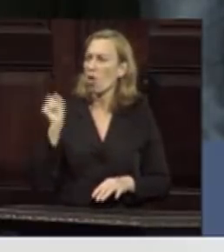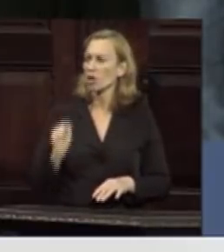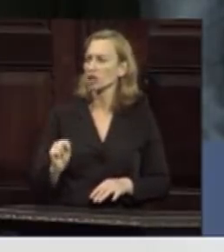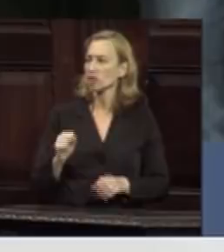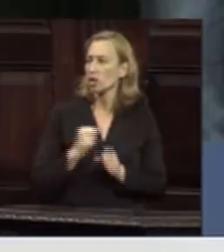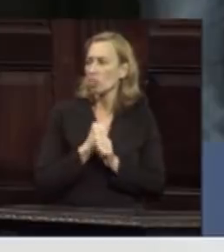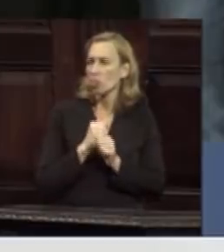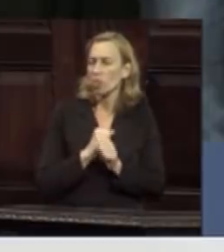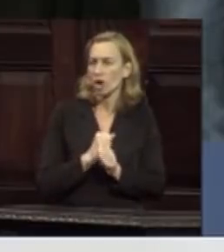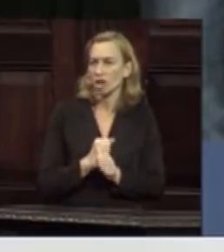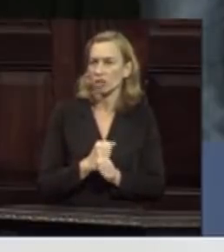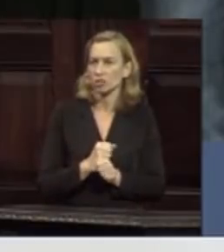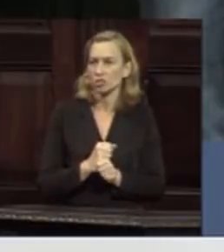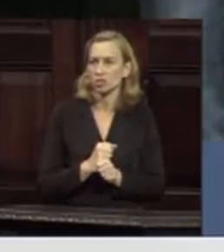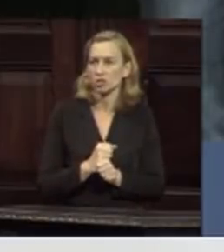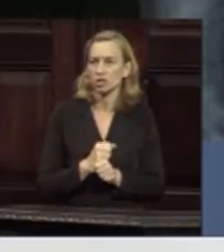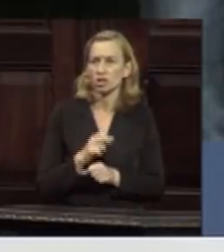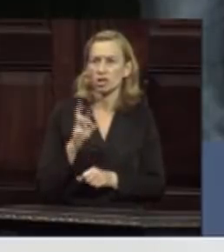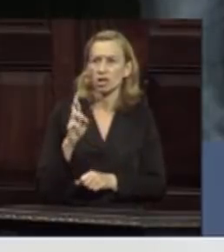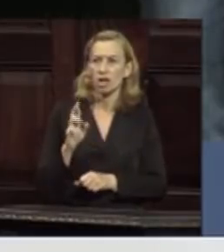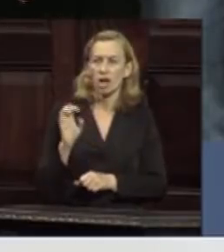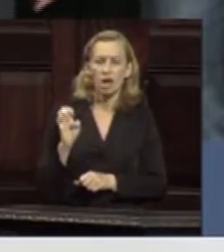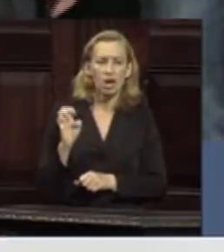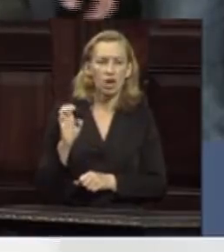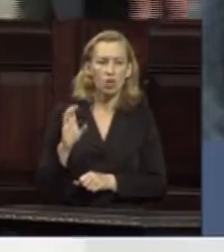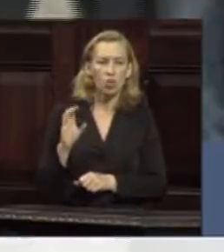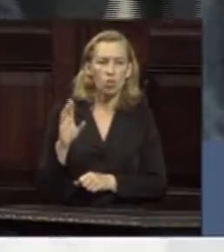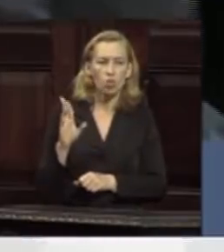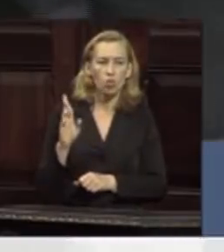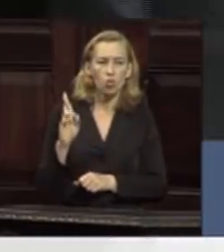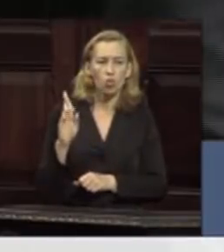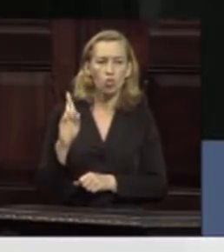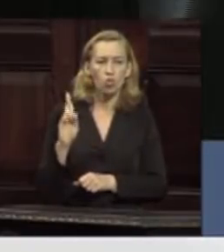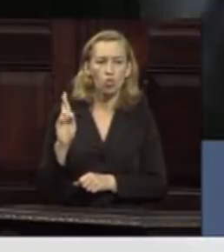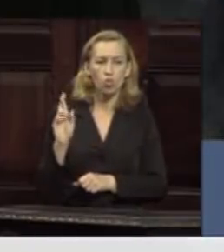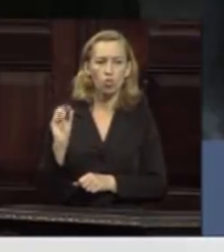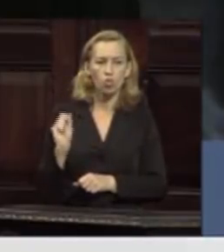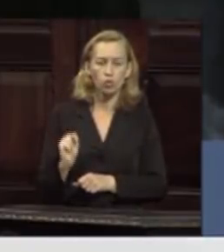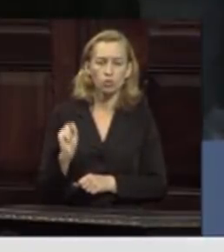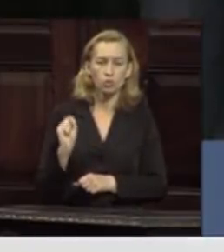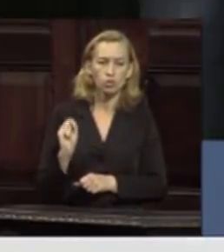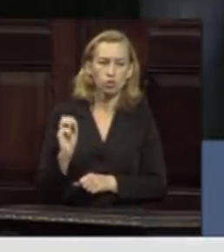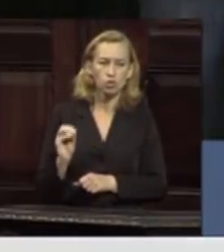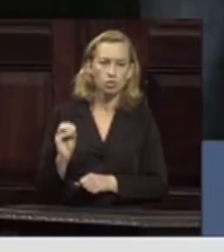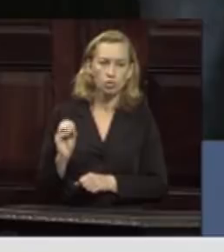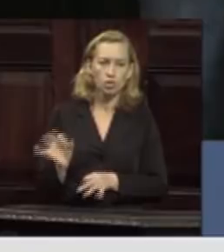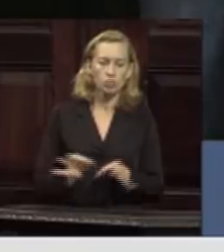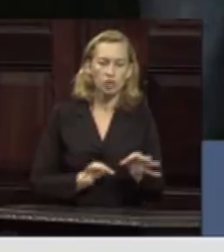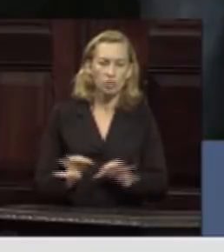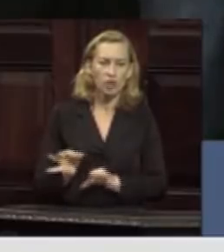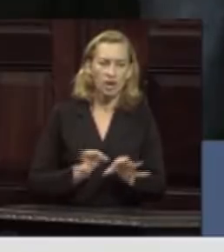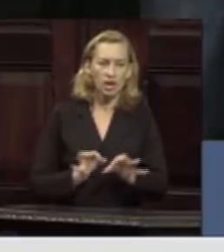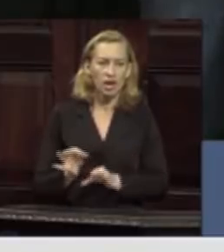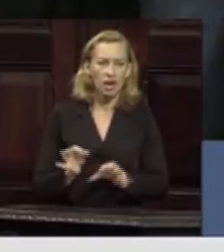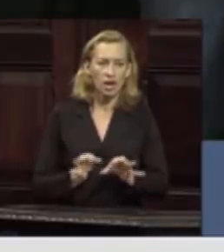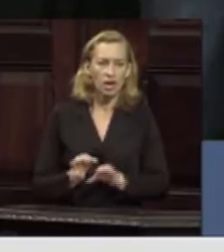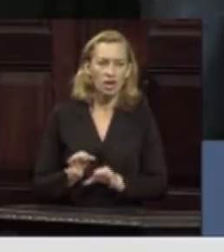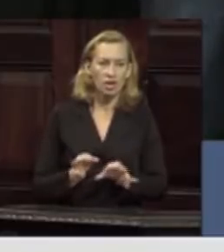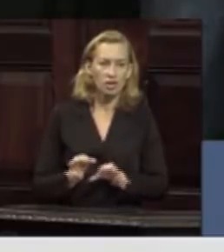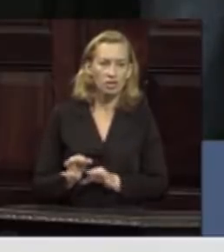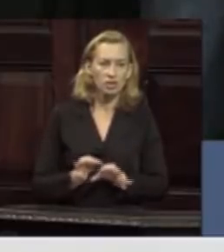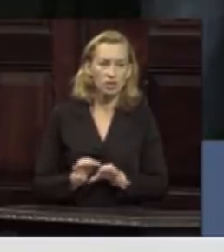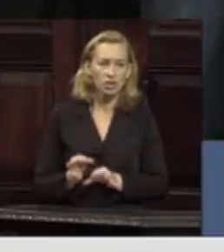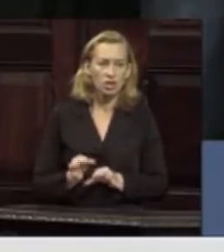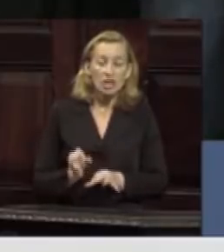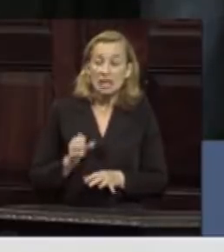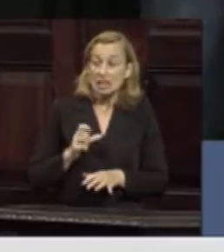PMDB, de recursos através de empréstimos para fazer a modernização do sistema. E qual é o resultado que trouxe, se o próprio